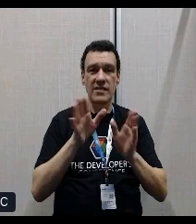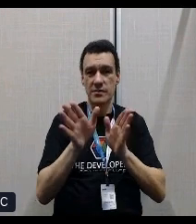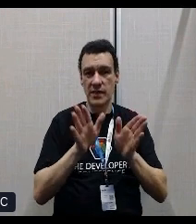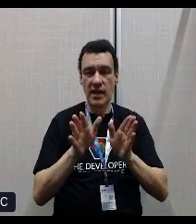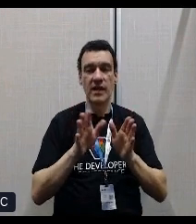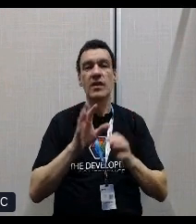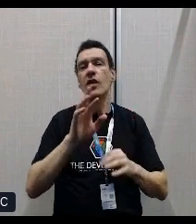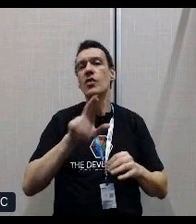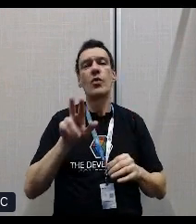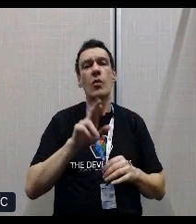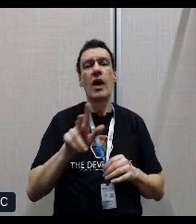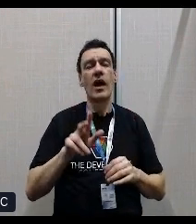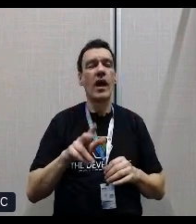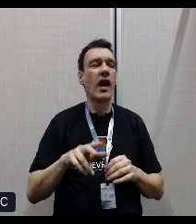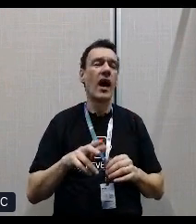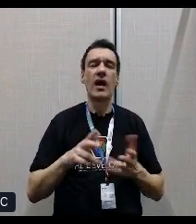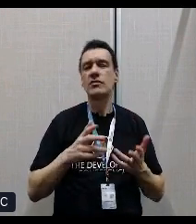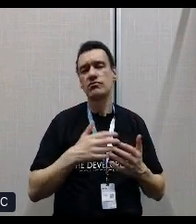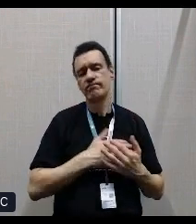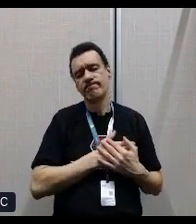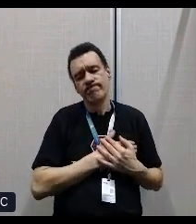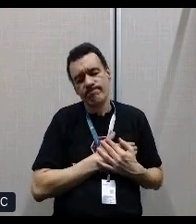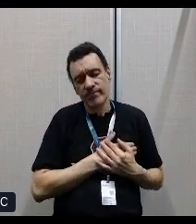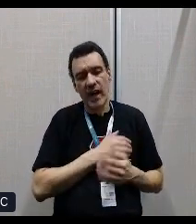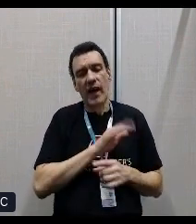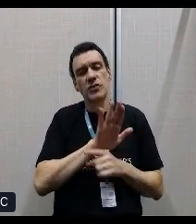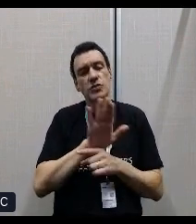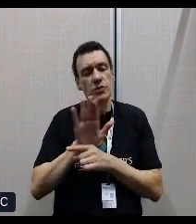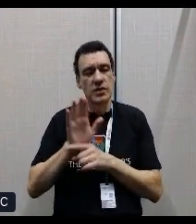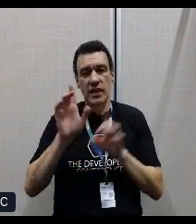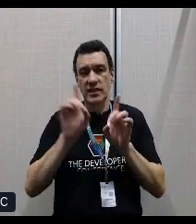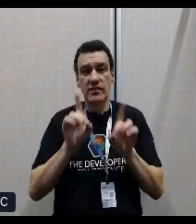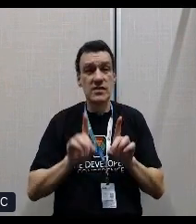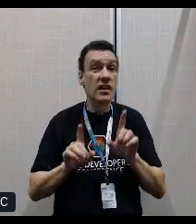ser evoluída, a gente está pedindo para você